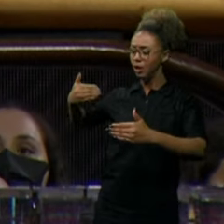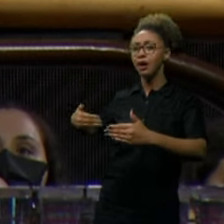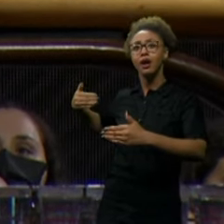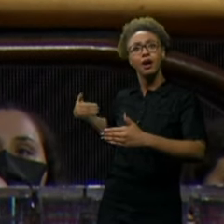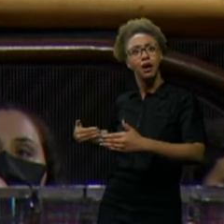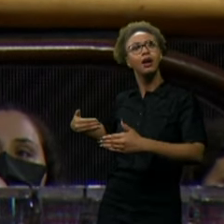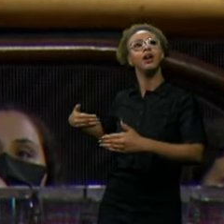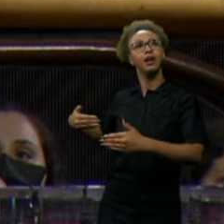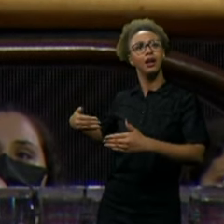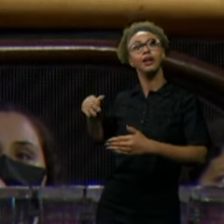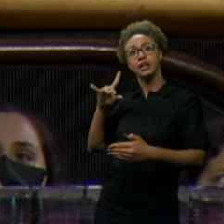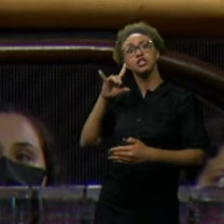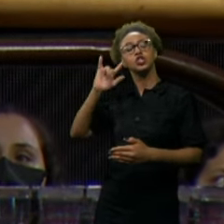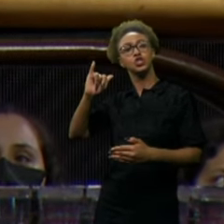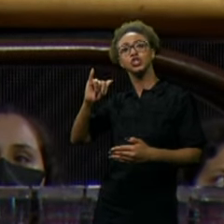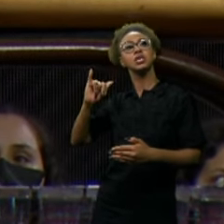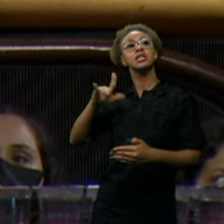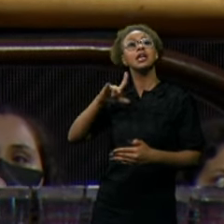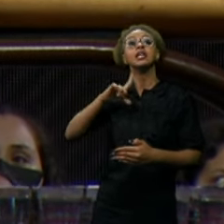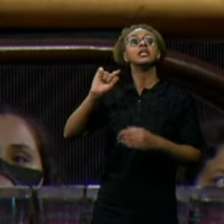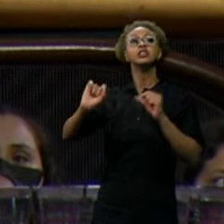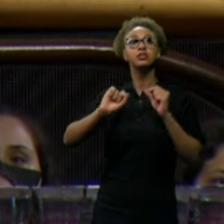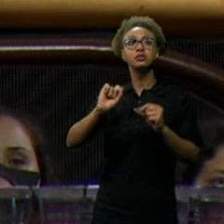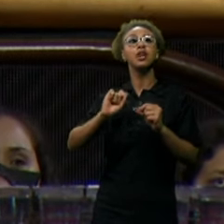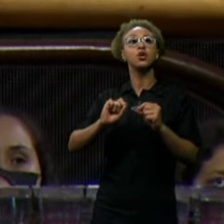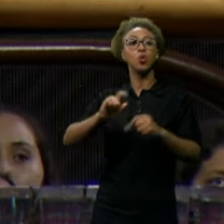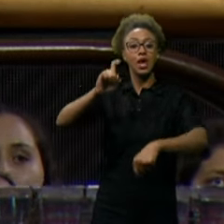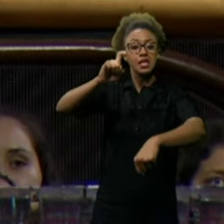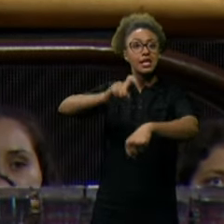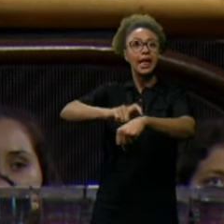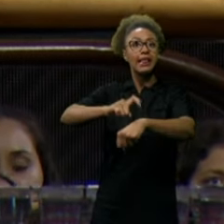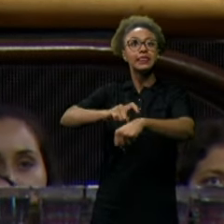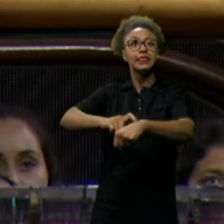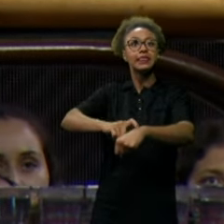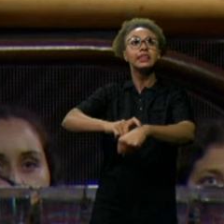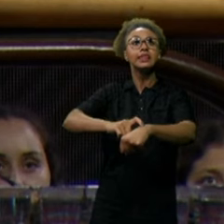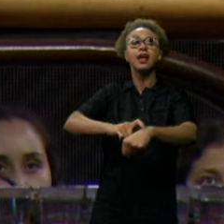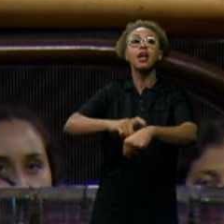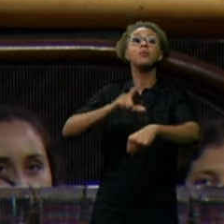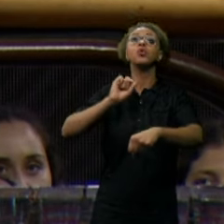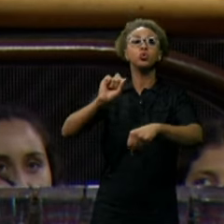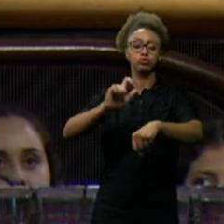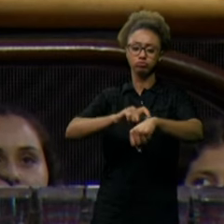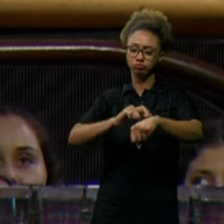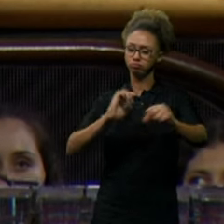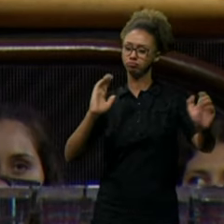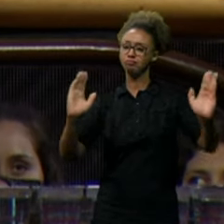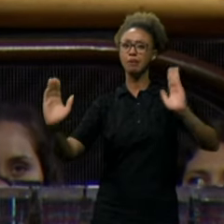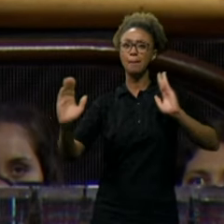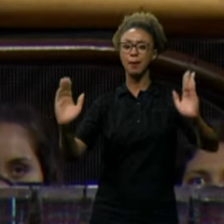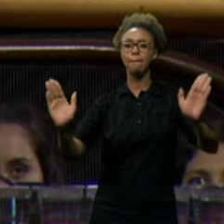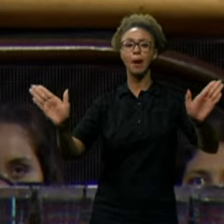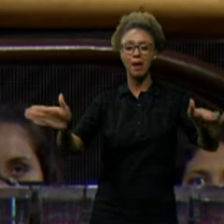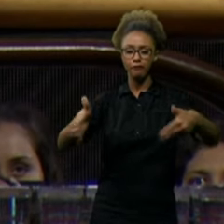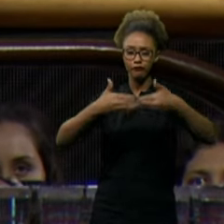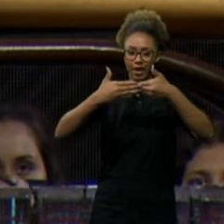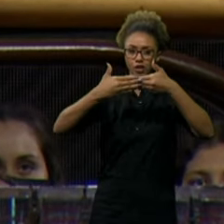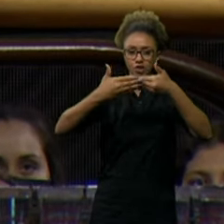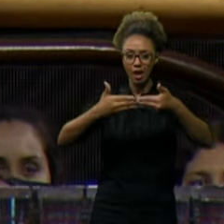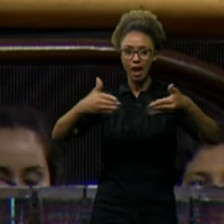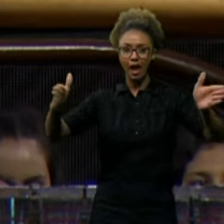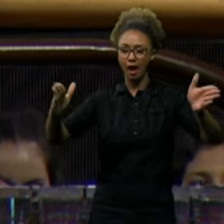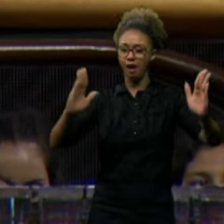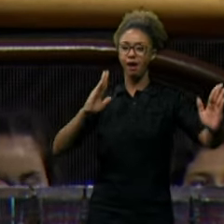que são divisão né de água de tempo abertura e fechamento de ciclo eu não tenho dúvida nenhuma